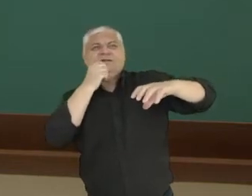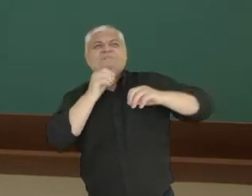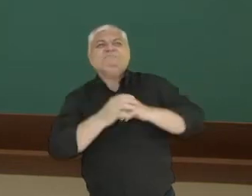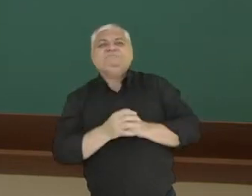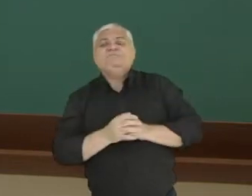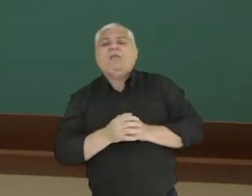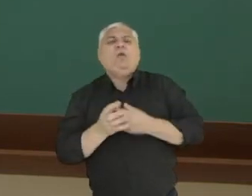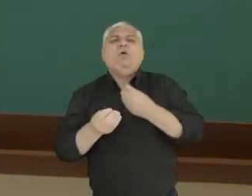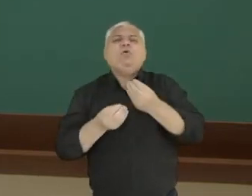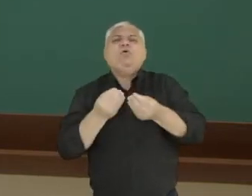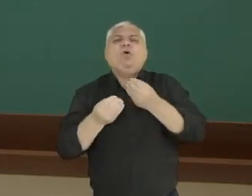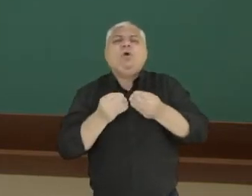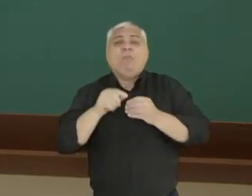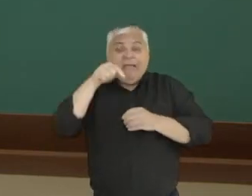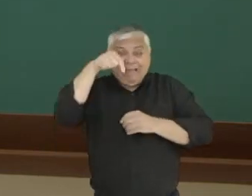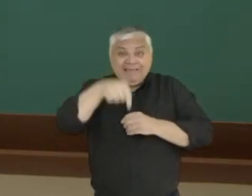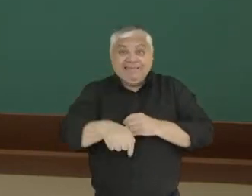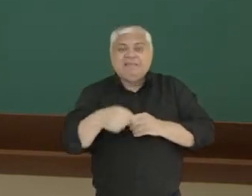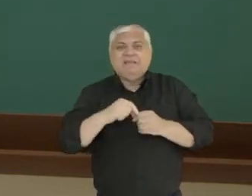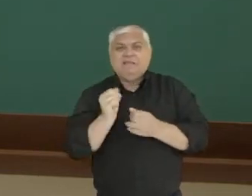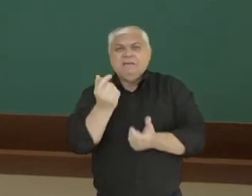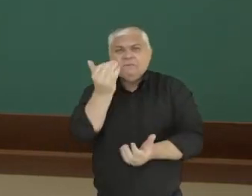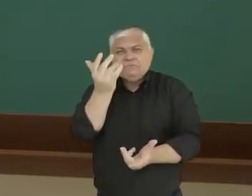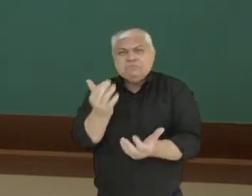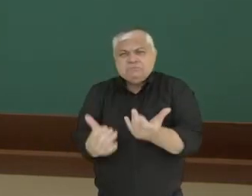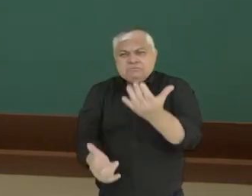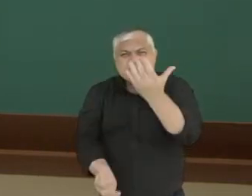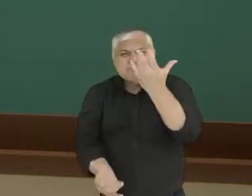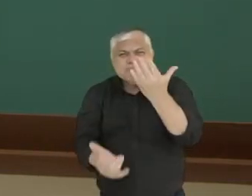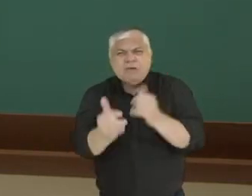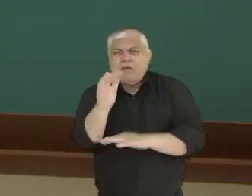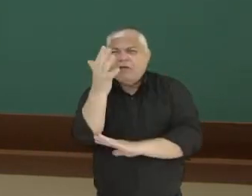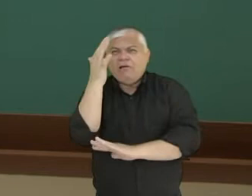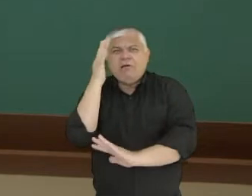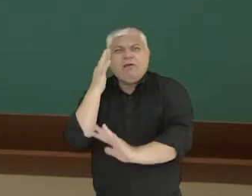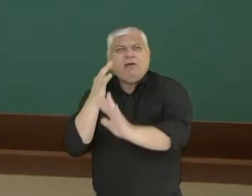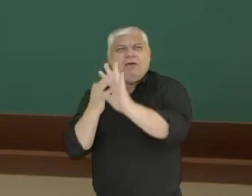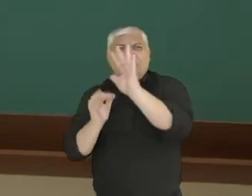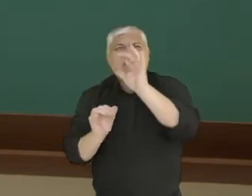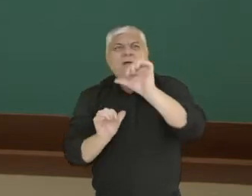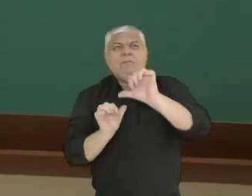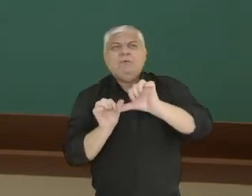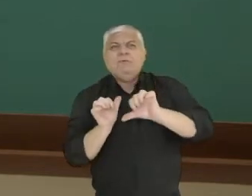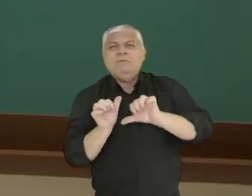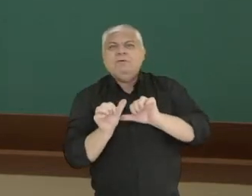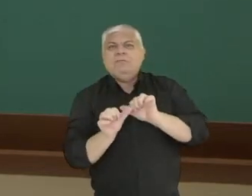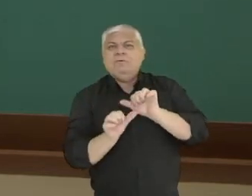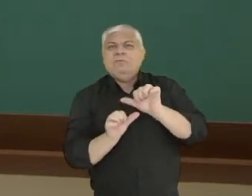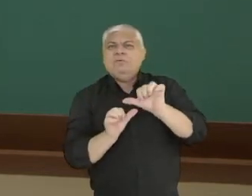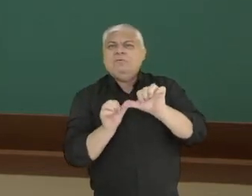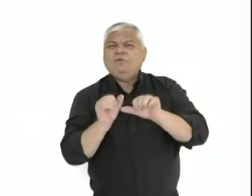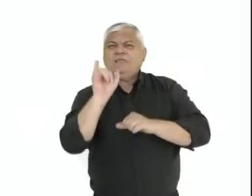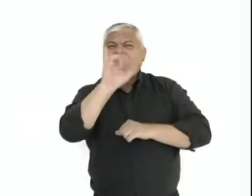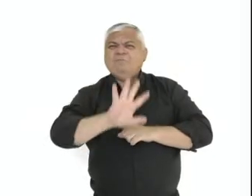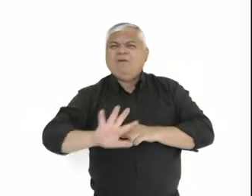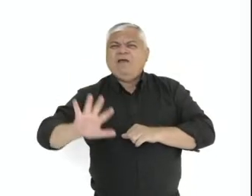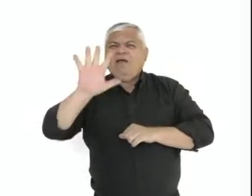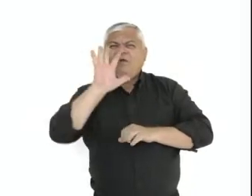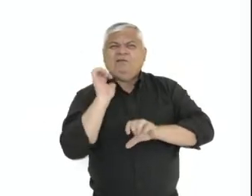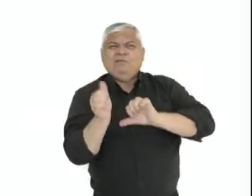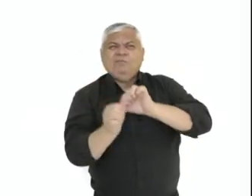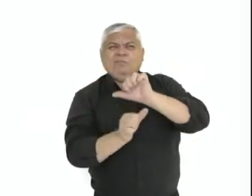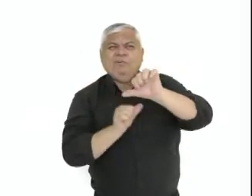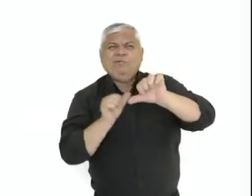E a partir do momento que existe essa queimada, observe que a paisagem ela vai se transformando. Nós vamos tendo aqui uma redução da